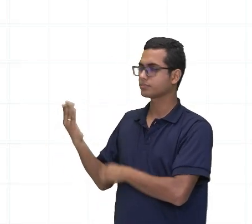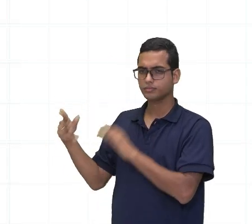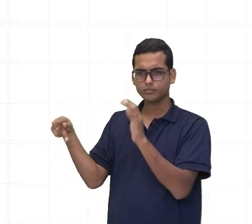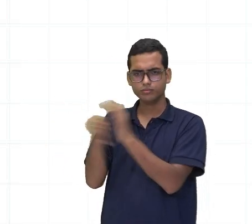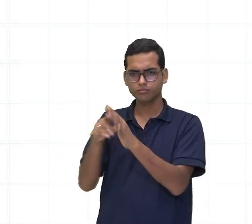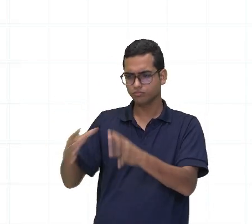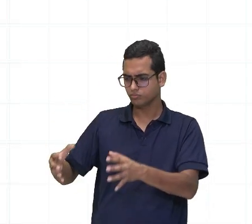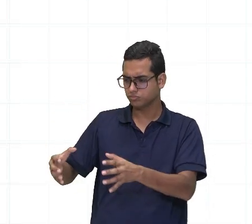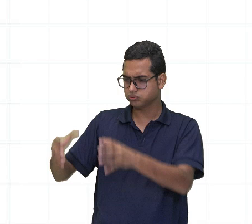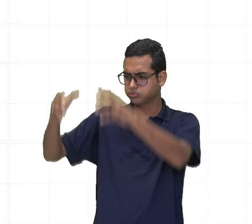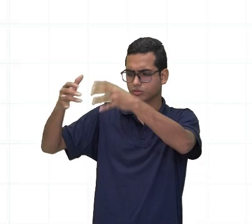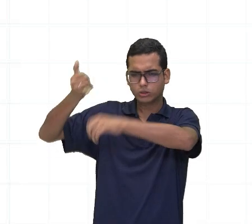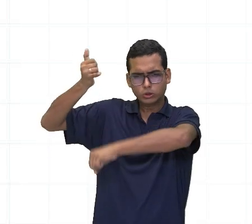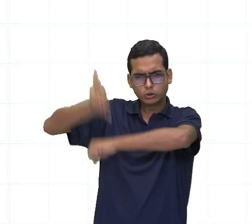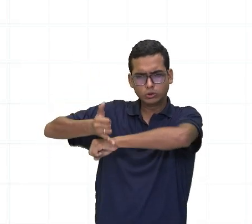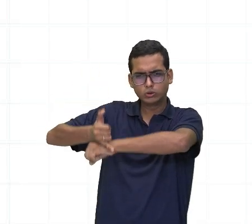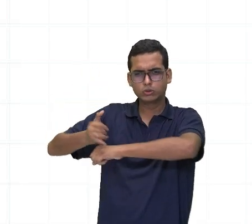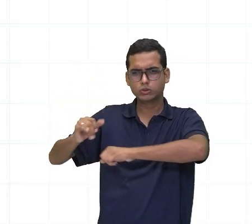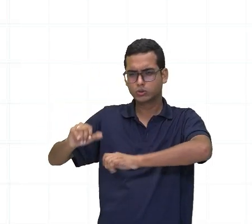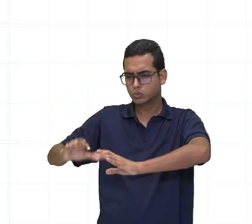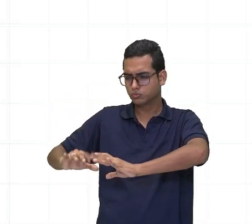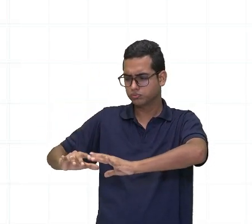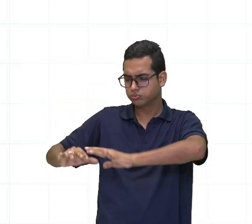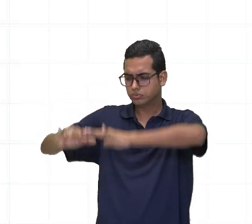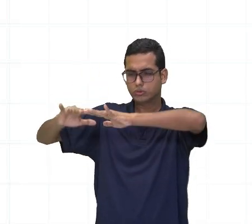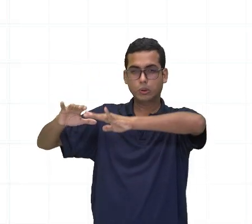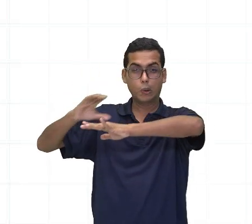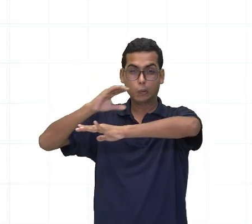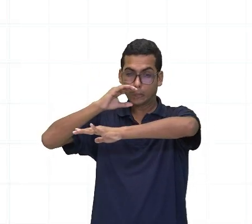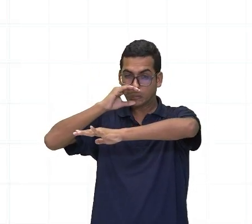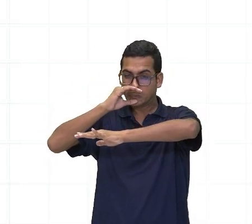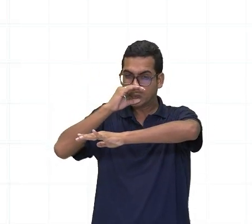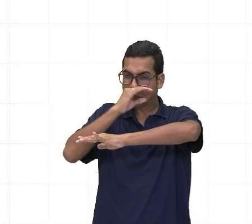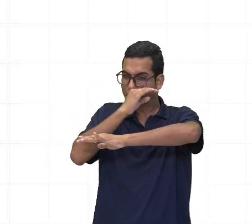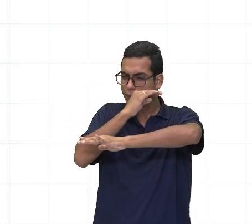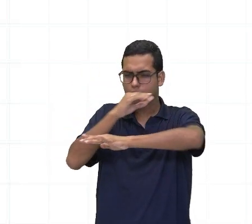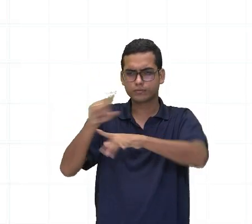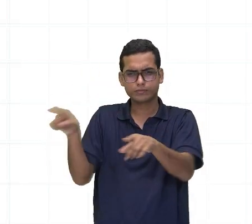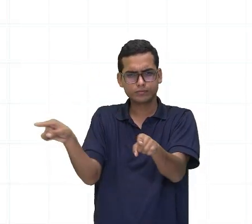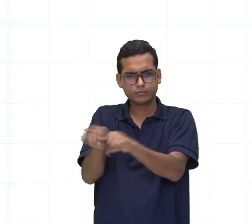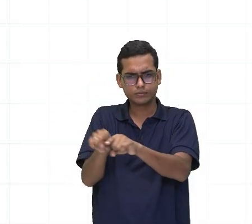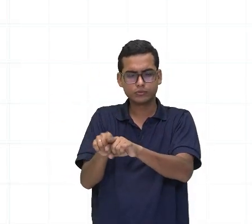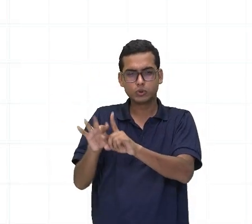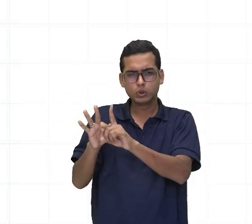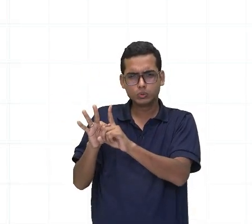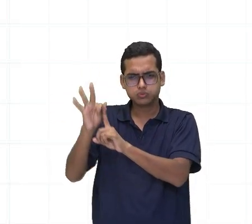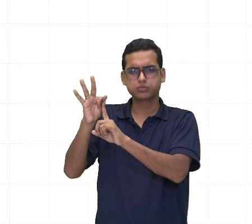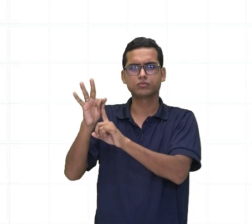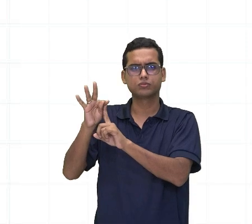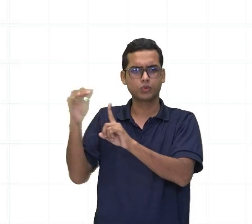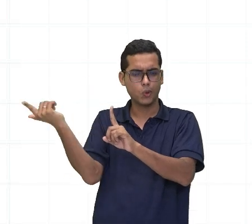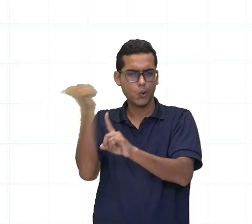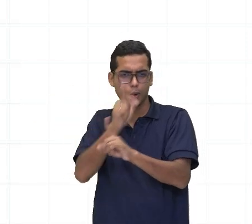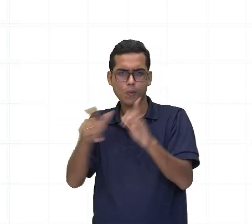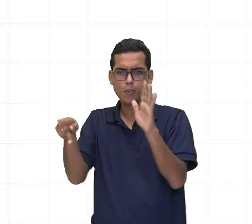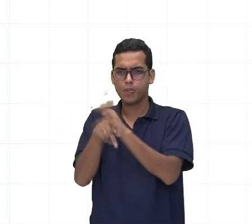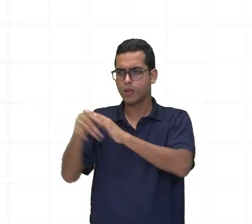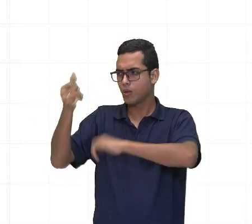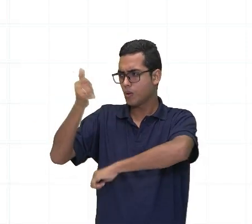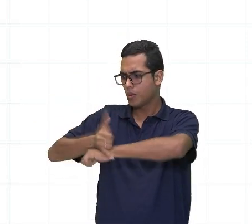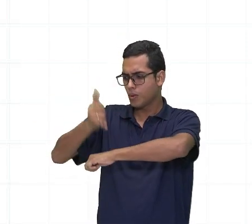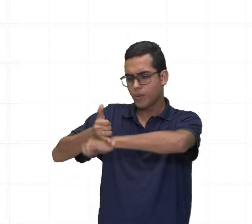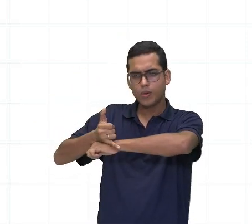aço. Então, observe que aí nós estamos com uma alta temperatura para fazer a função dos metais, né? Que